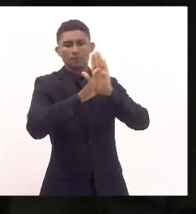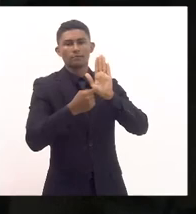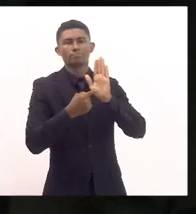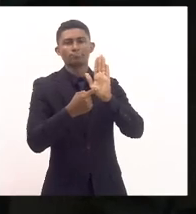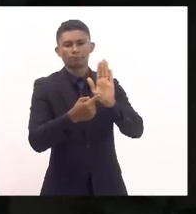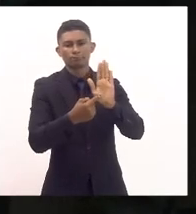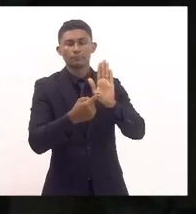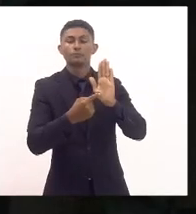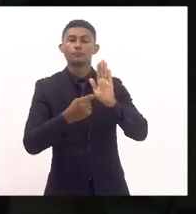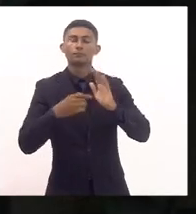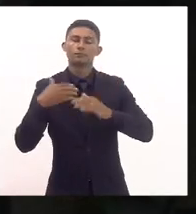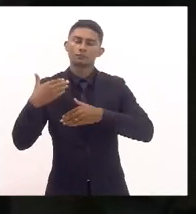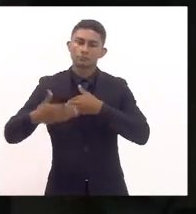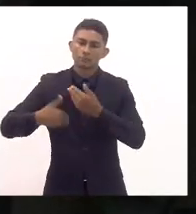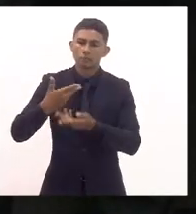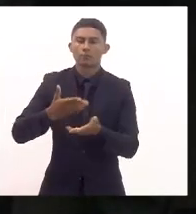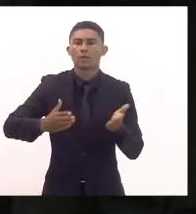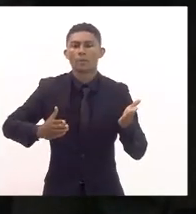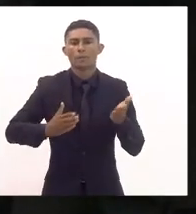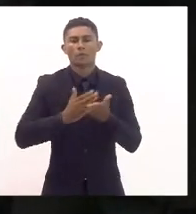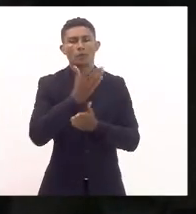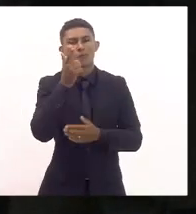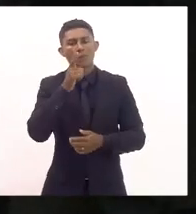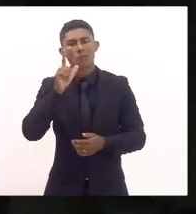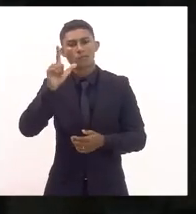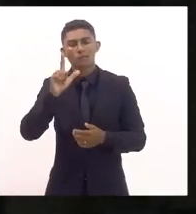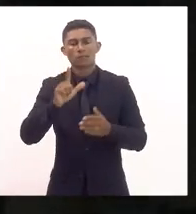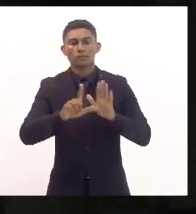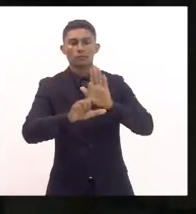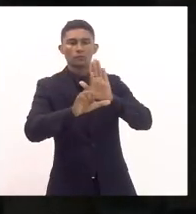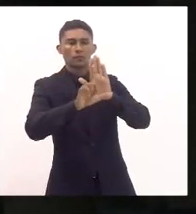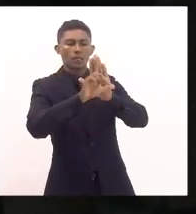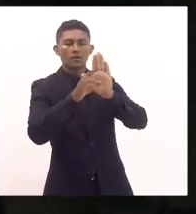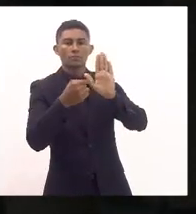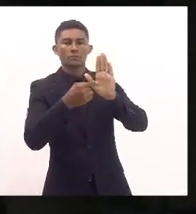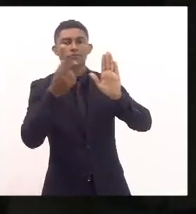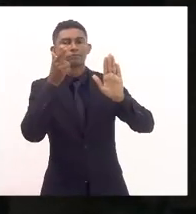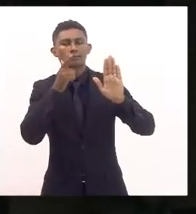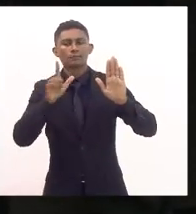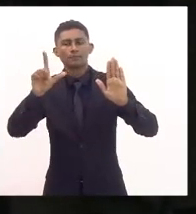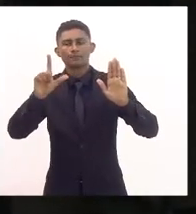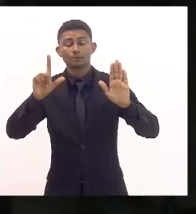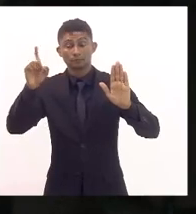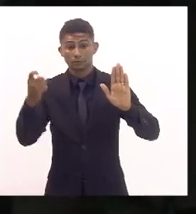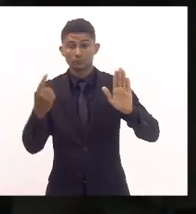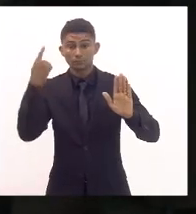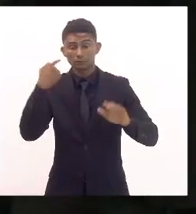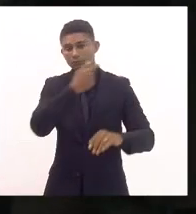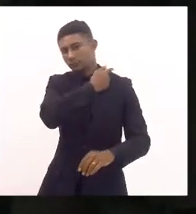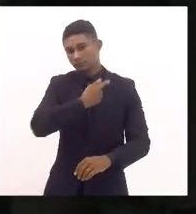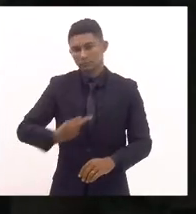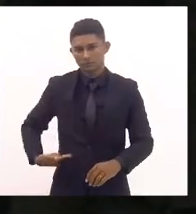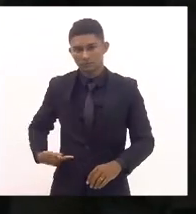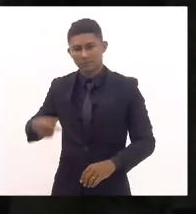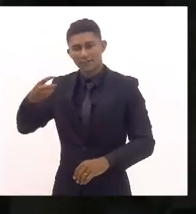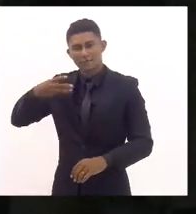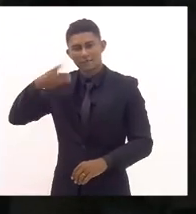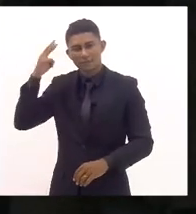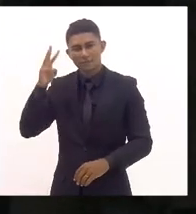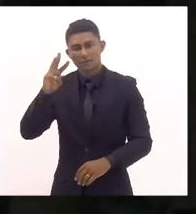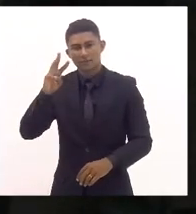foi aprovado virou Lei e o ex-governador cassado e os